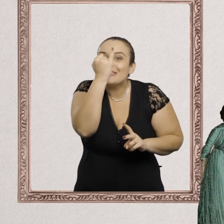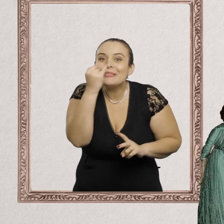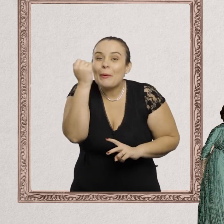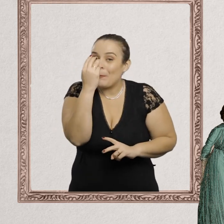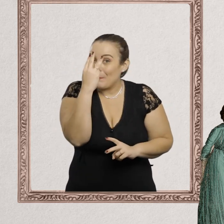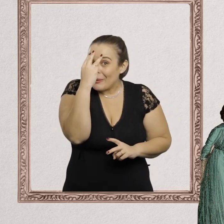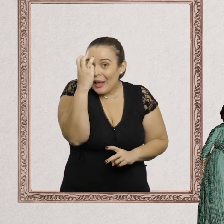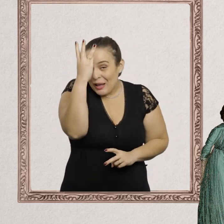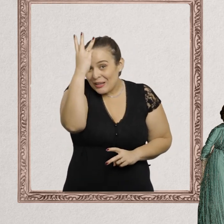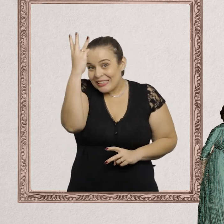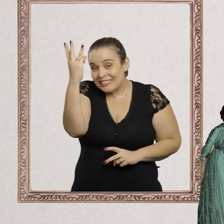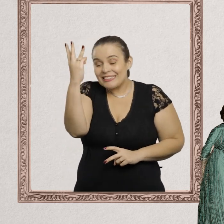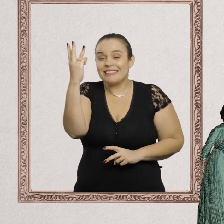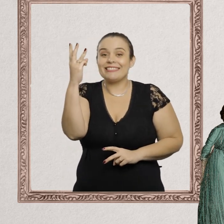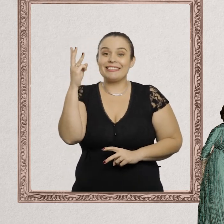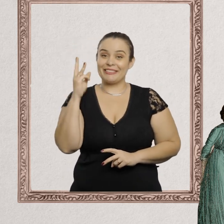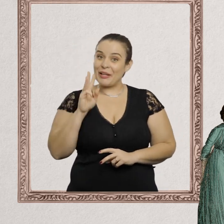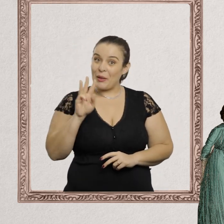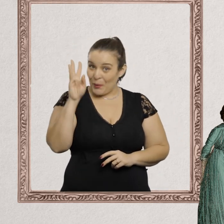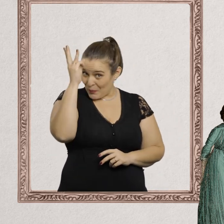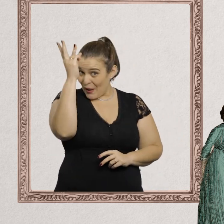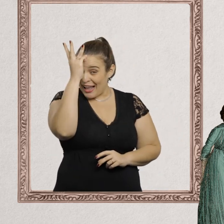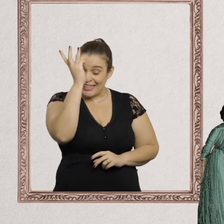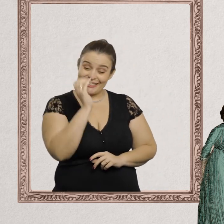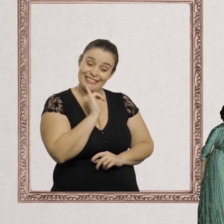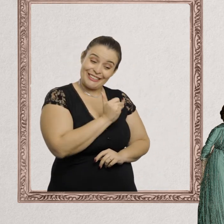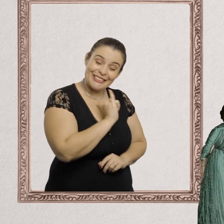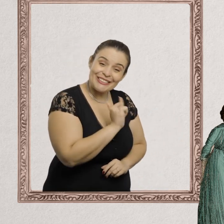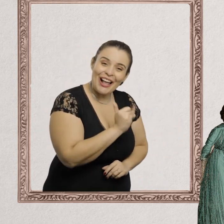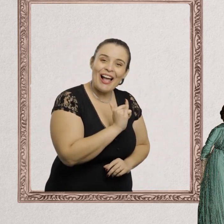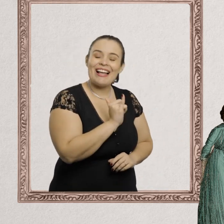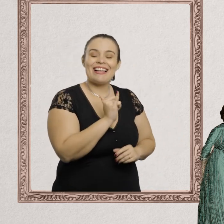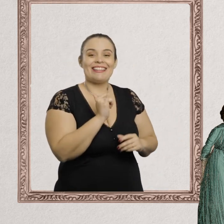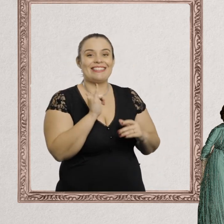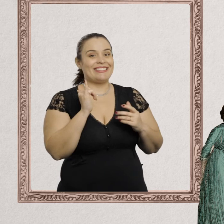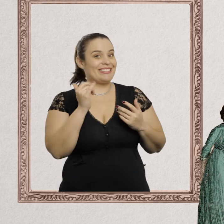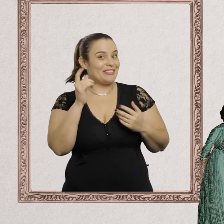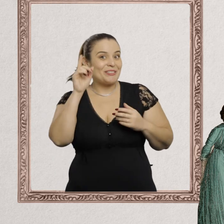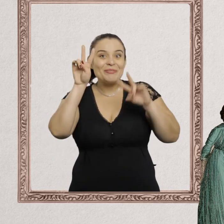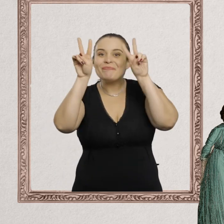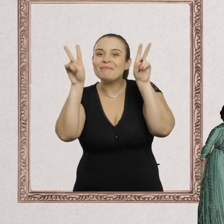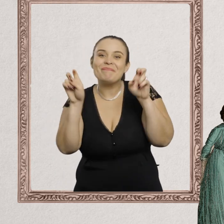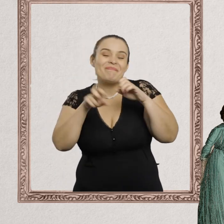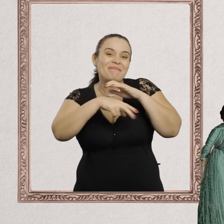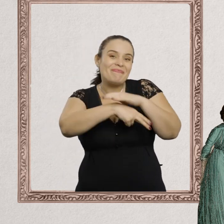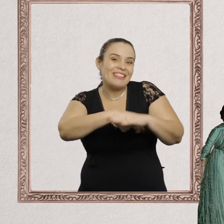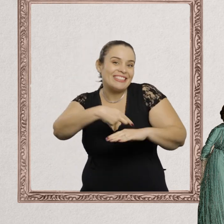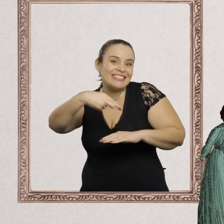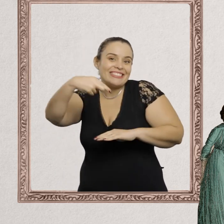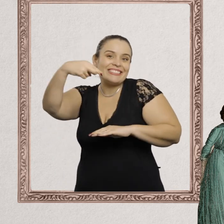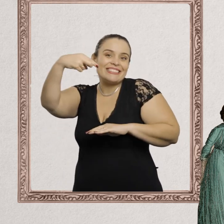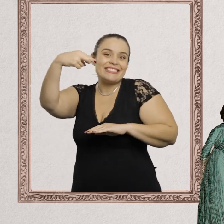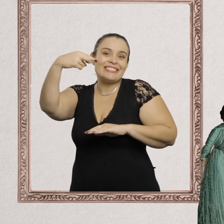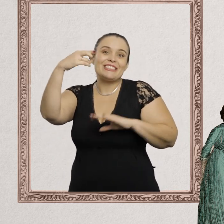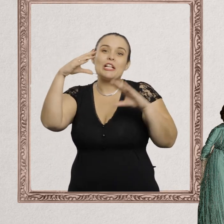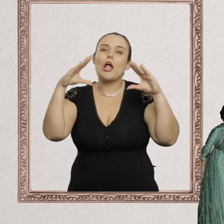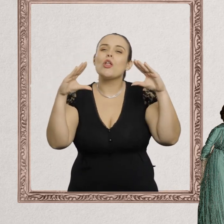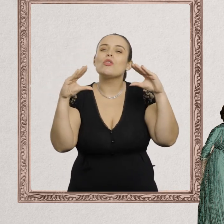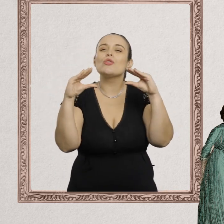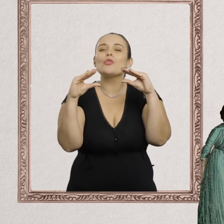Miguel. Wendy contava muitas histórias para Jane na hora de dormir. Ela contava as histórias sobre Peter